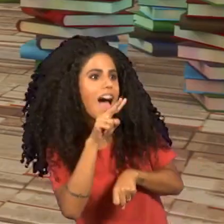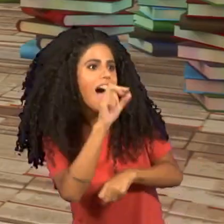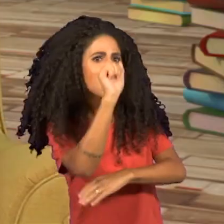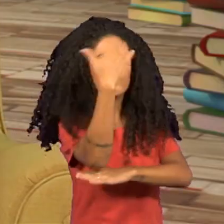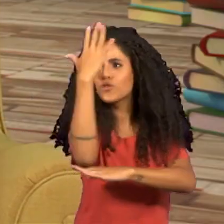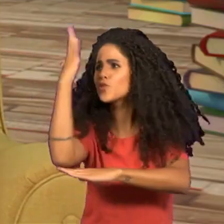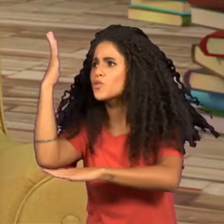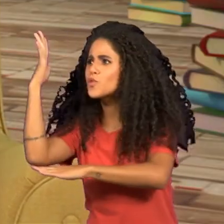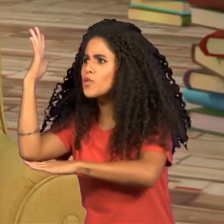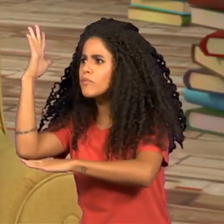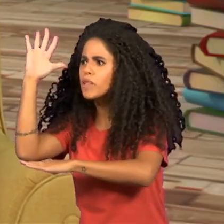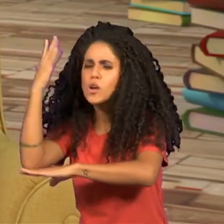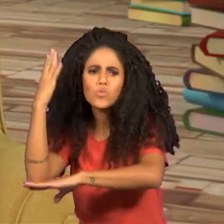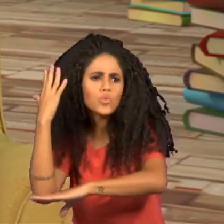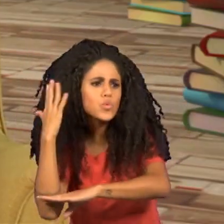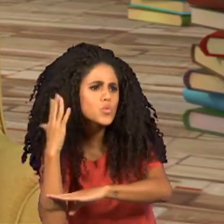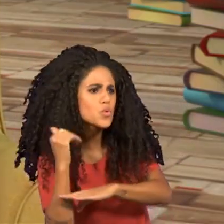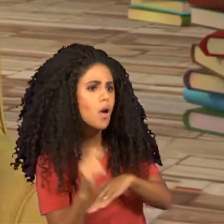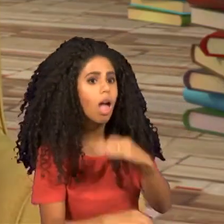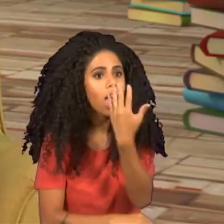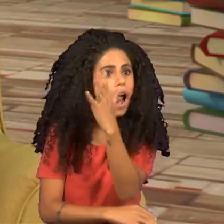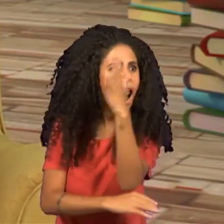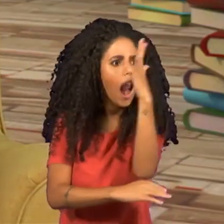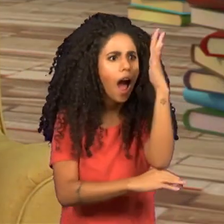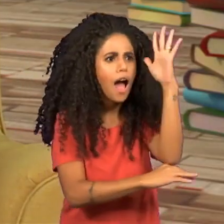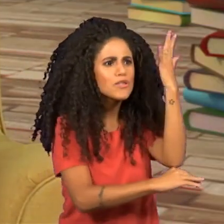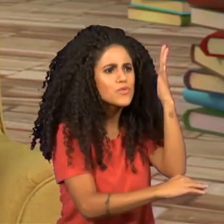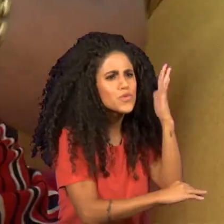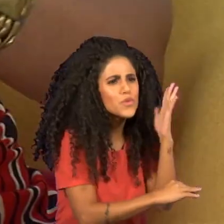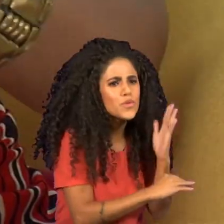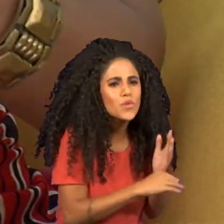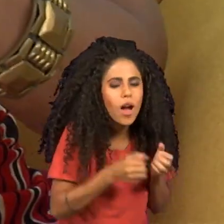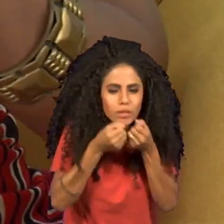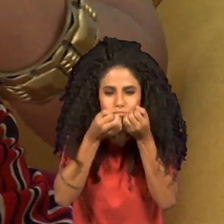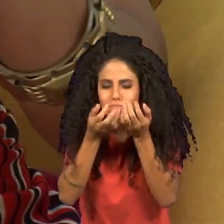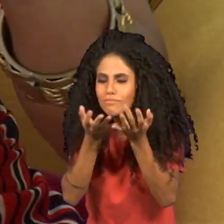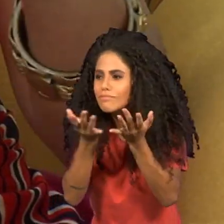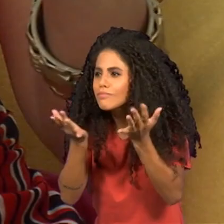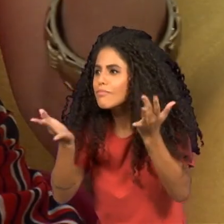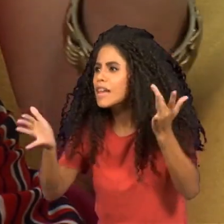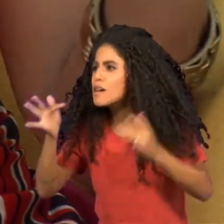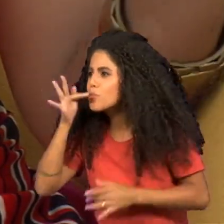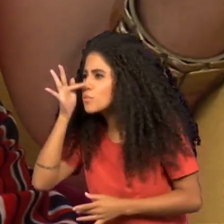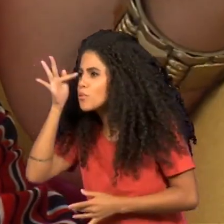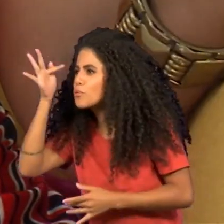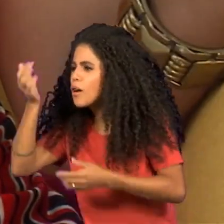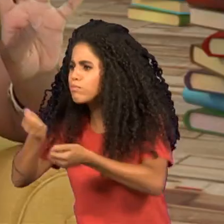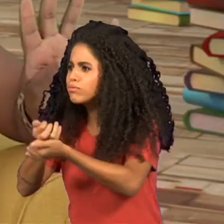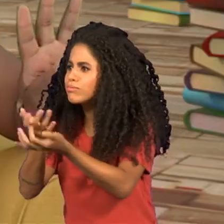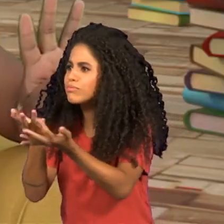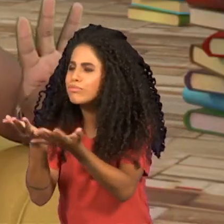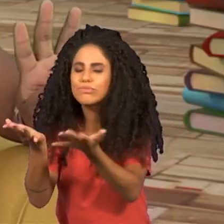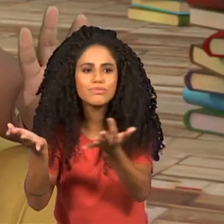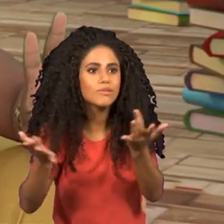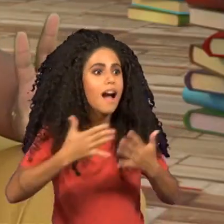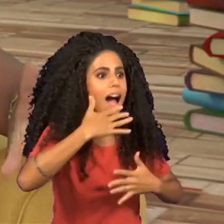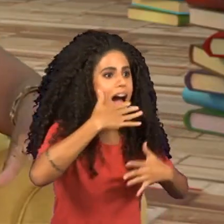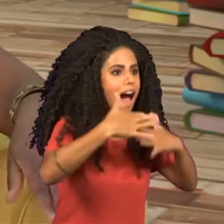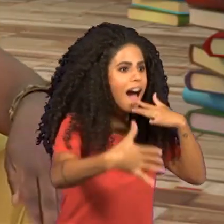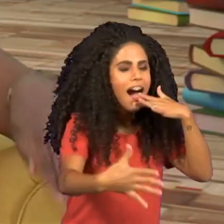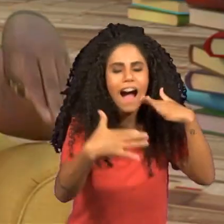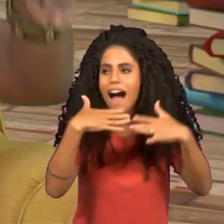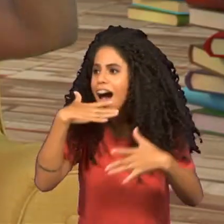altas e árvores baixas viu flores de todos os tamanhos e cores